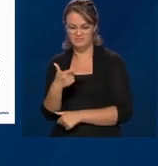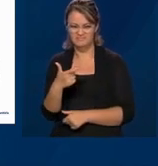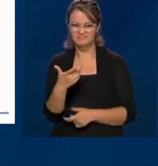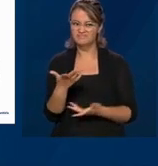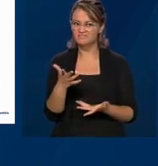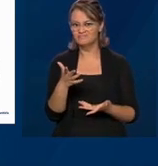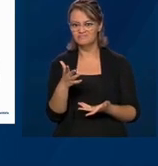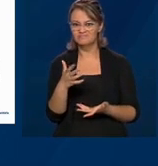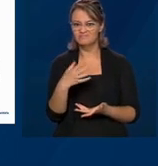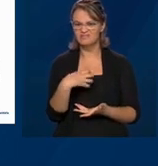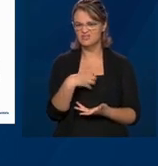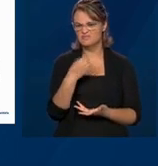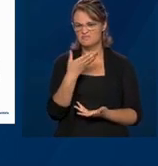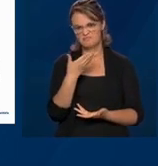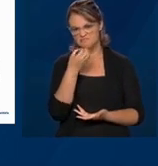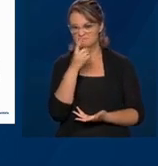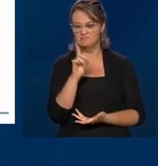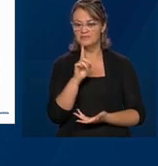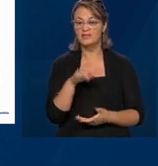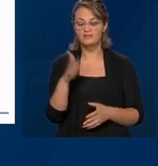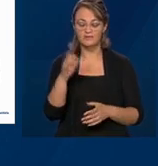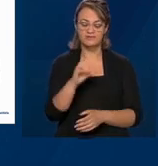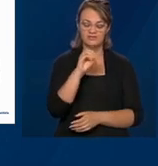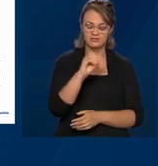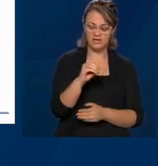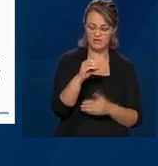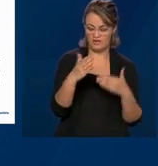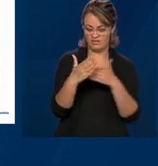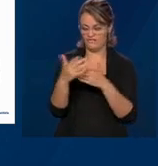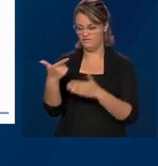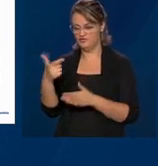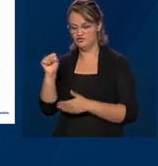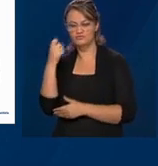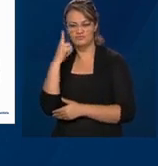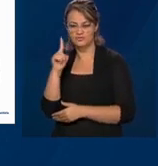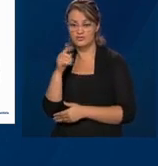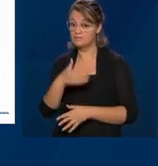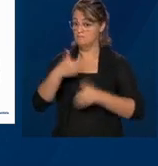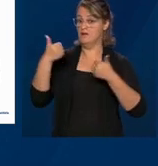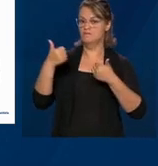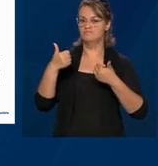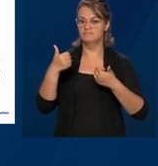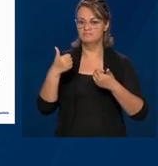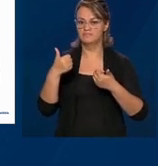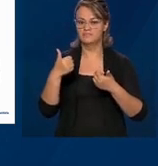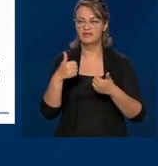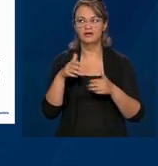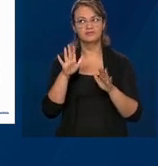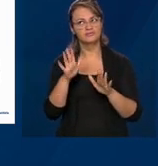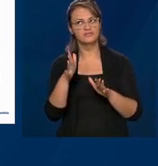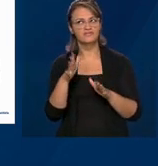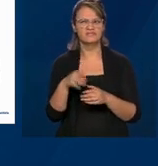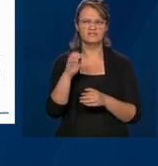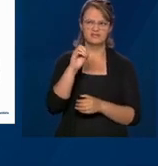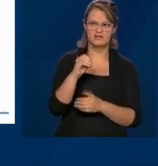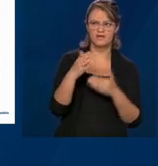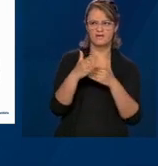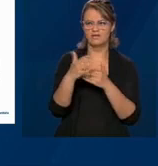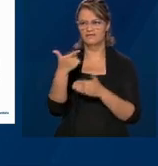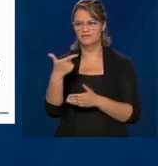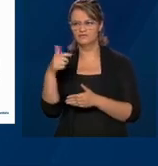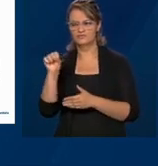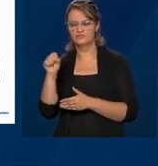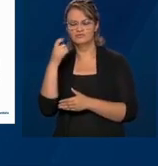aí se definiu, então, 0 a 28 dias tem uma resposta melhor. Vamos fazer 0 a 28 dias